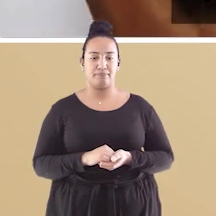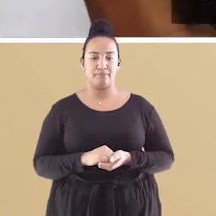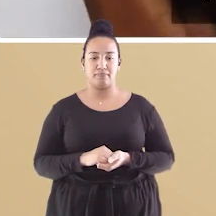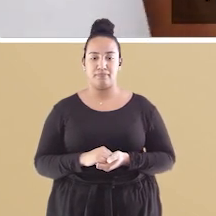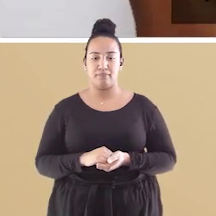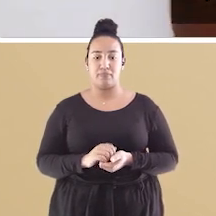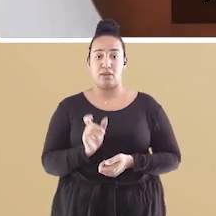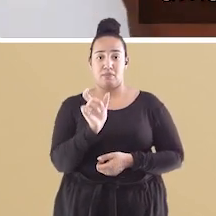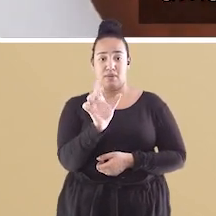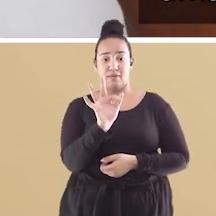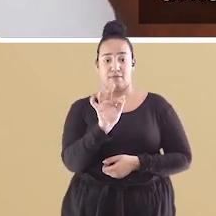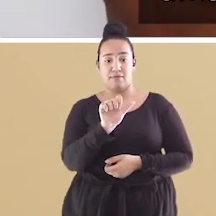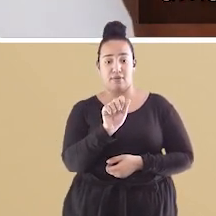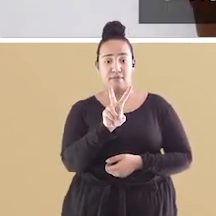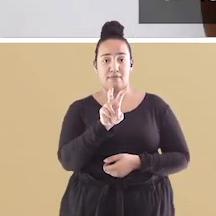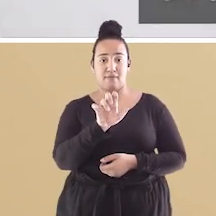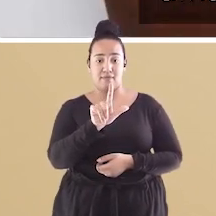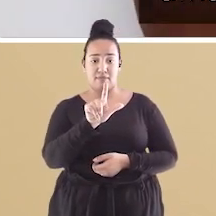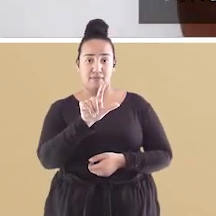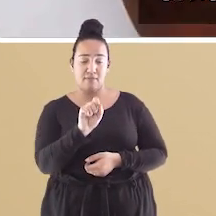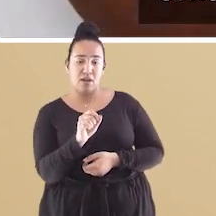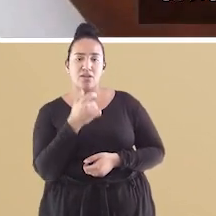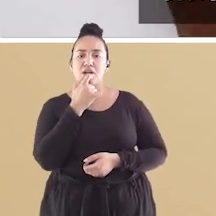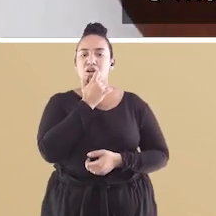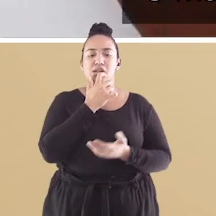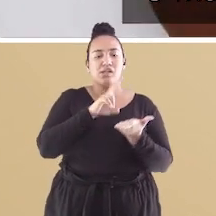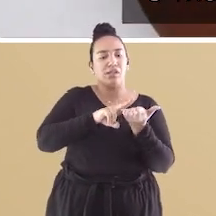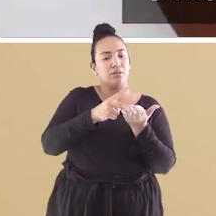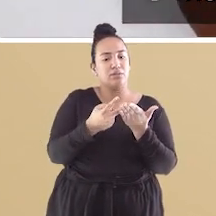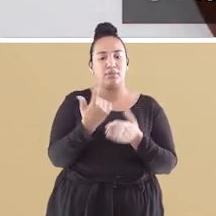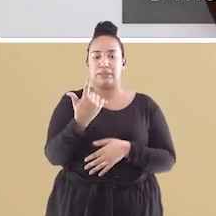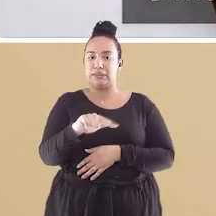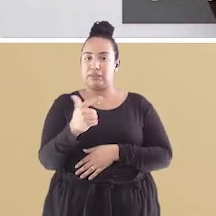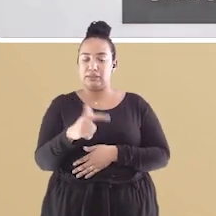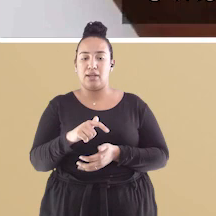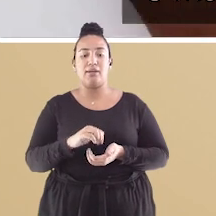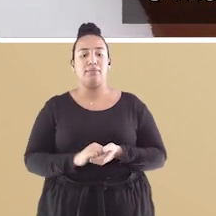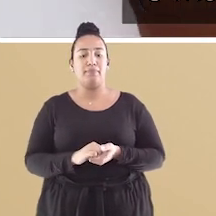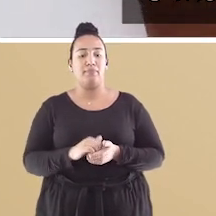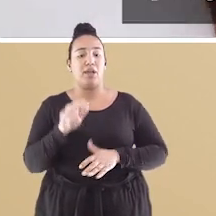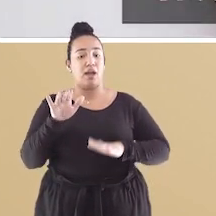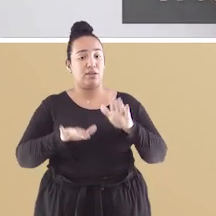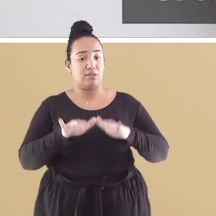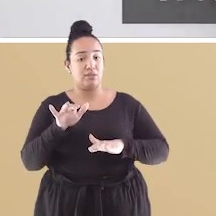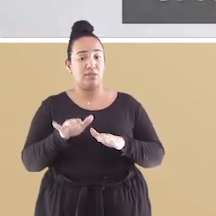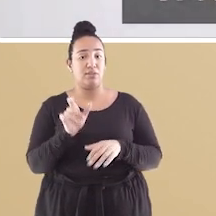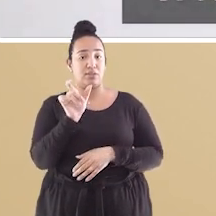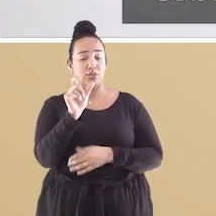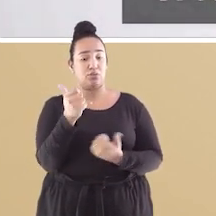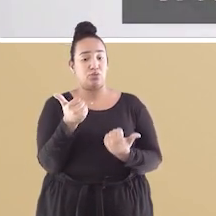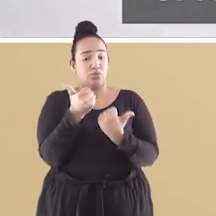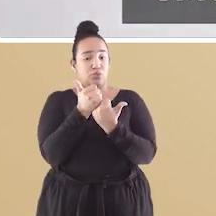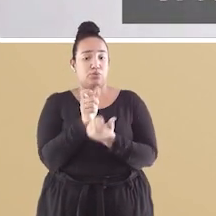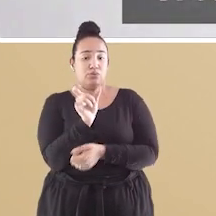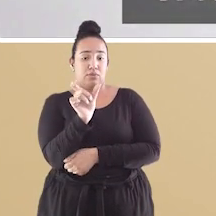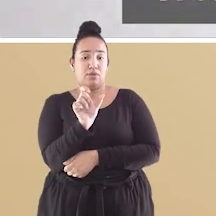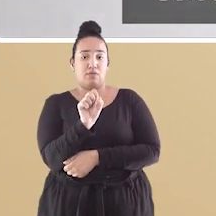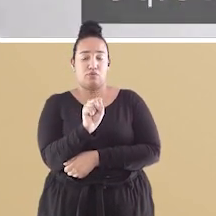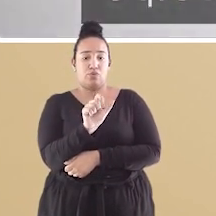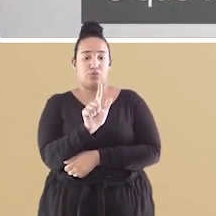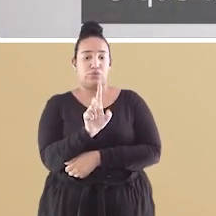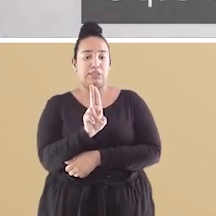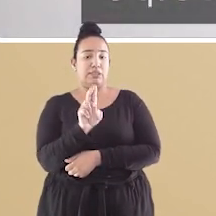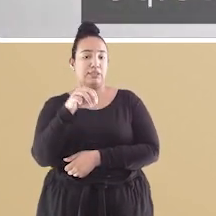A palavra favela não tem uma tradução exata em inglês e muitas vezes é incorretamente substituída pela palavra